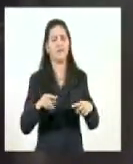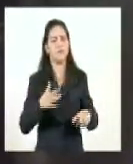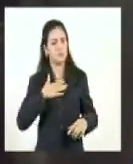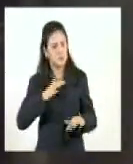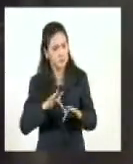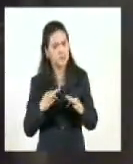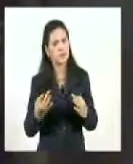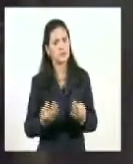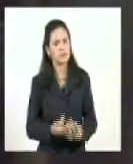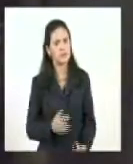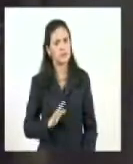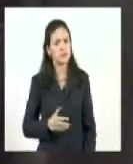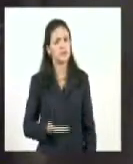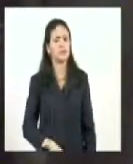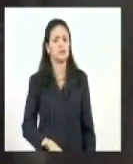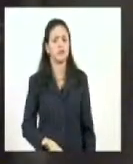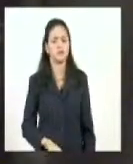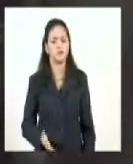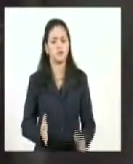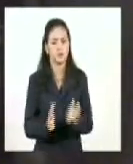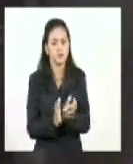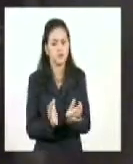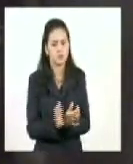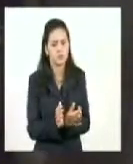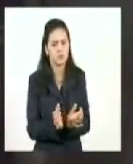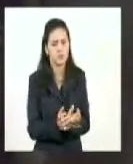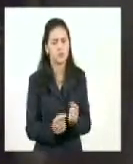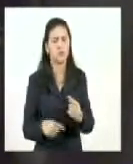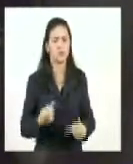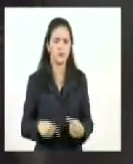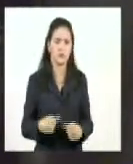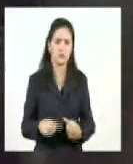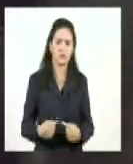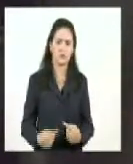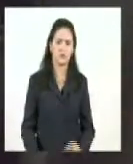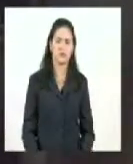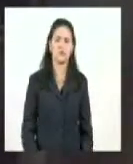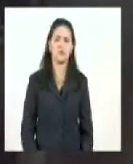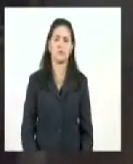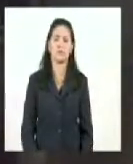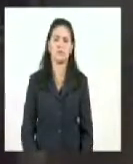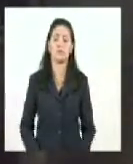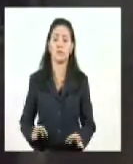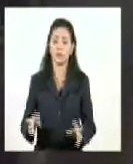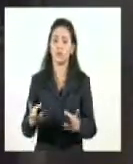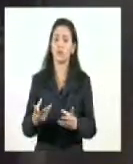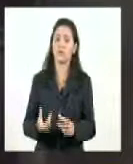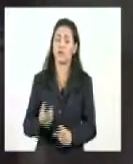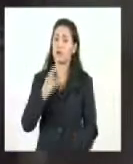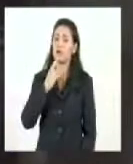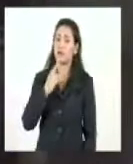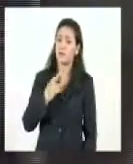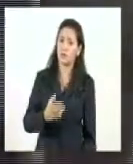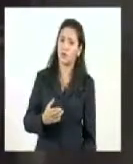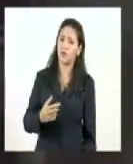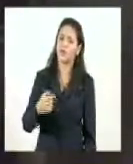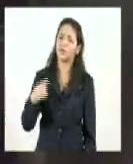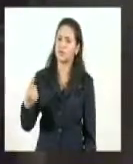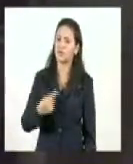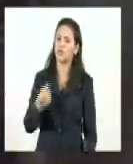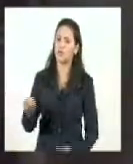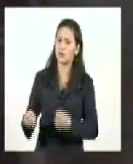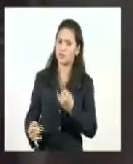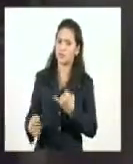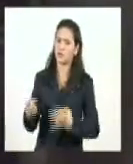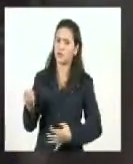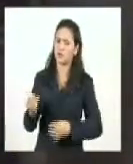família, em relação ao meu grupo político. Em todas as respostas, nós demos explicações